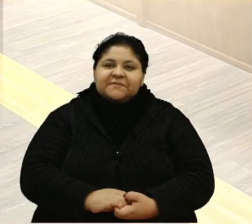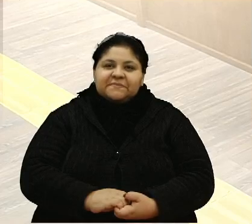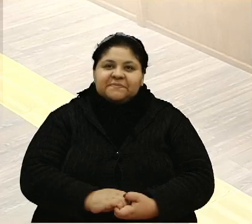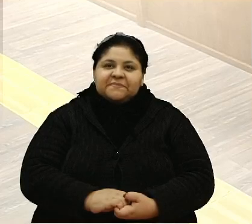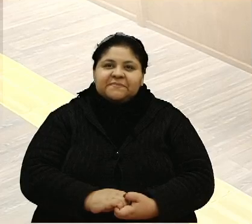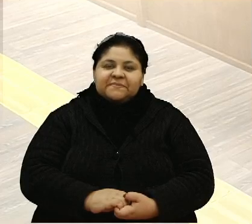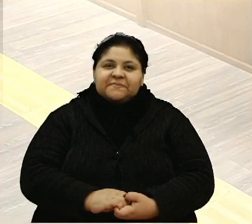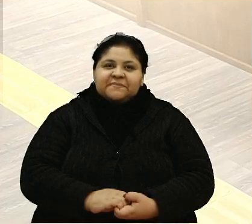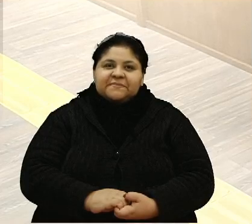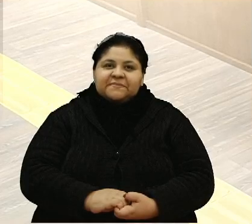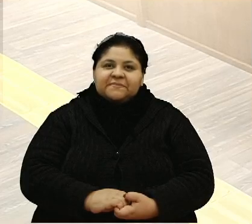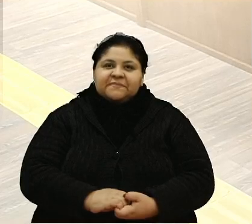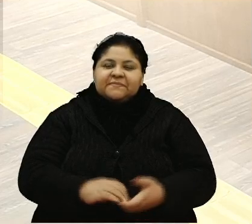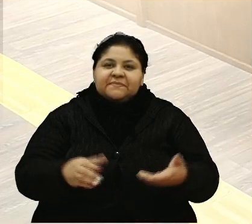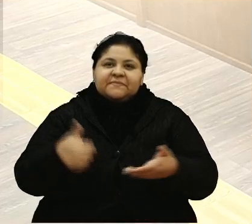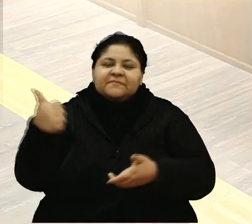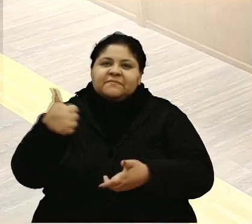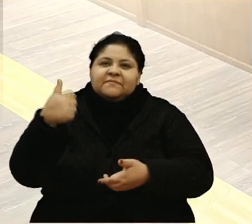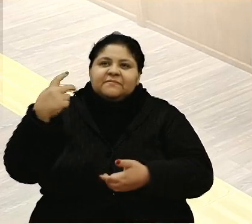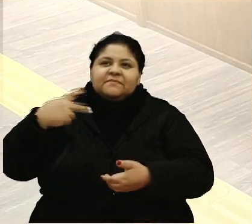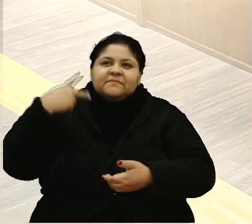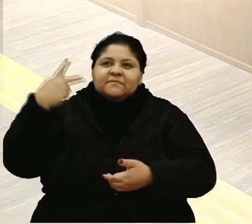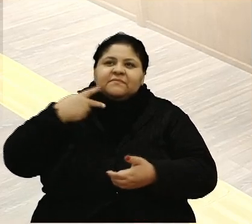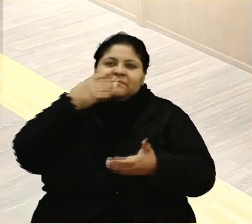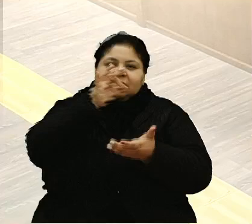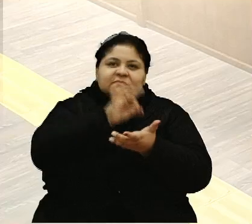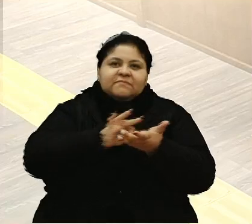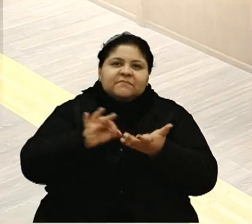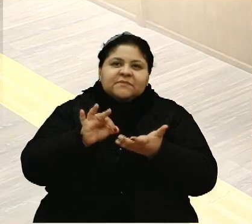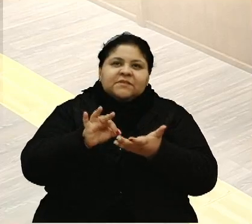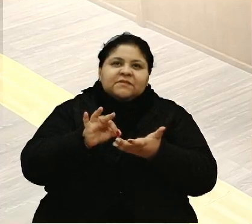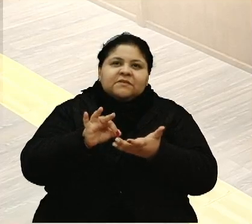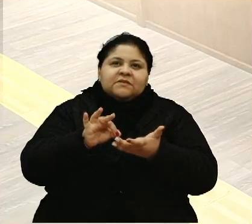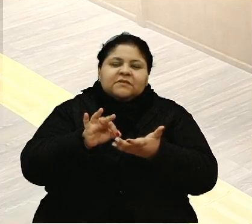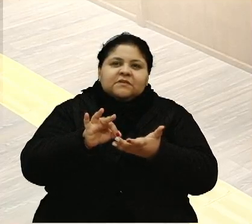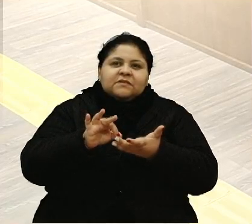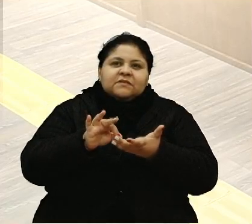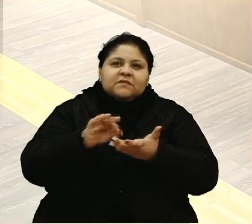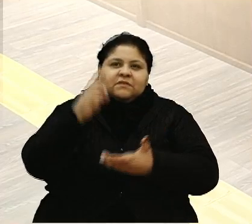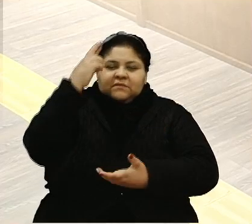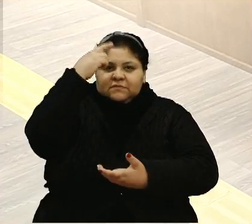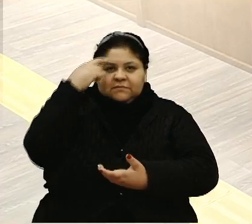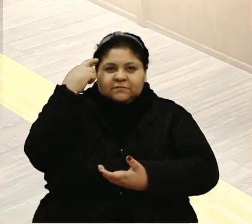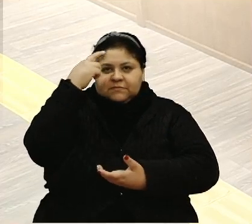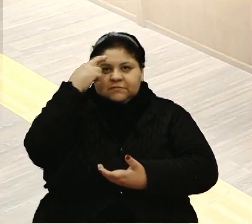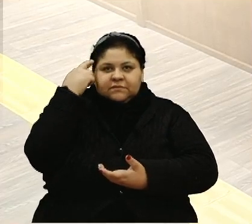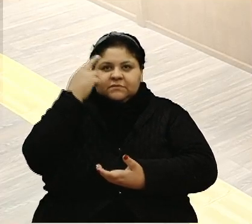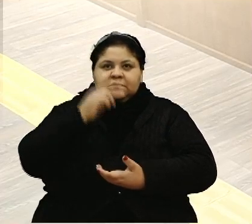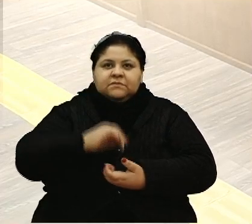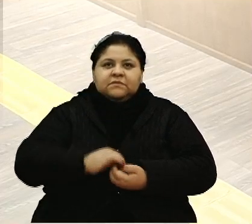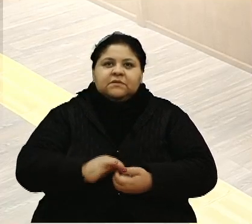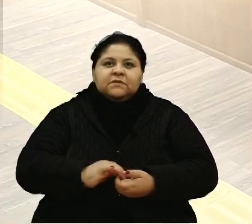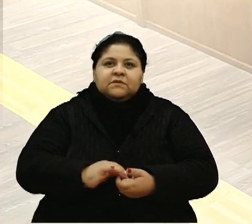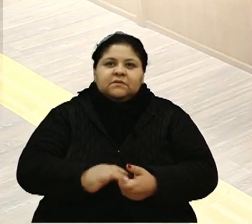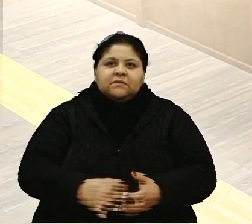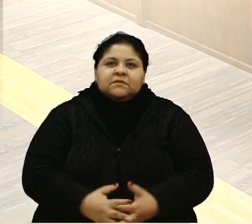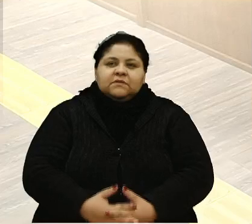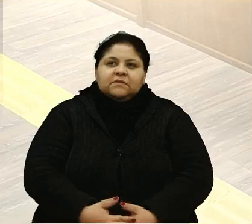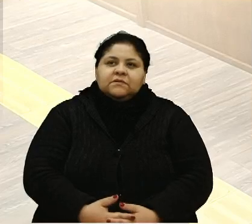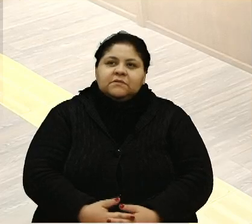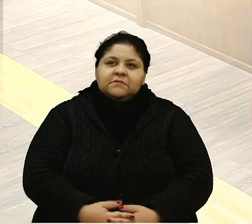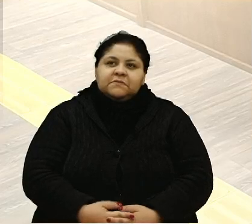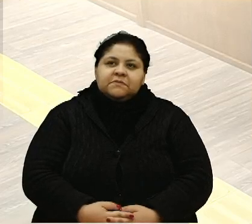Passamos ao grande expediente. Primeiro vereador inscrito, vereador Rafael Bueno. Acho que tem um erro, presidente. Como é que tá errado